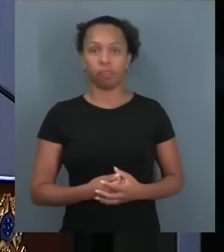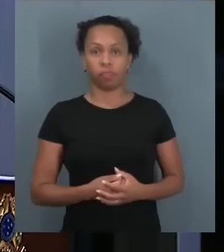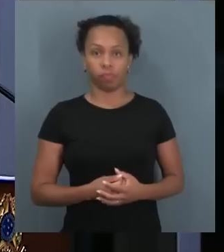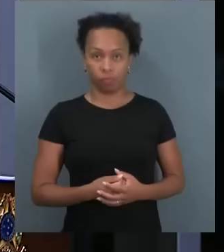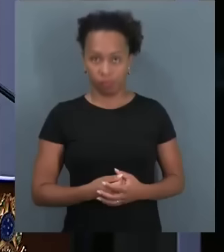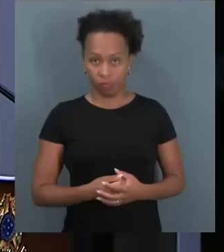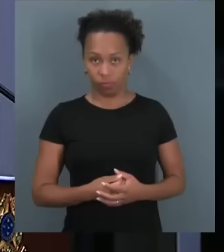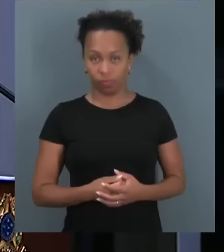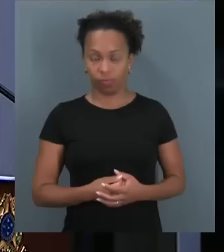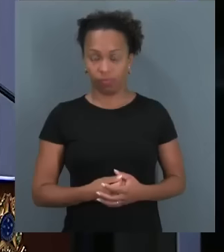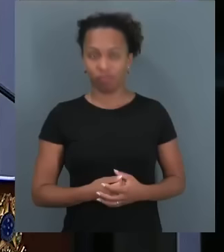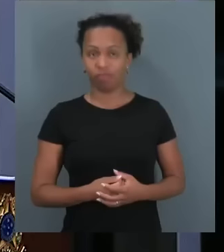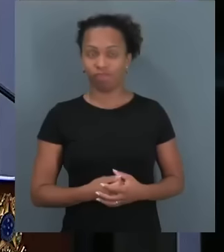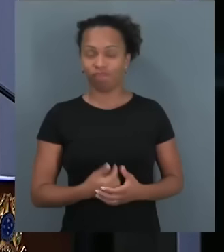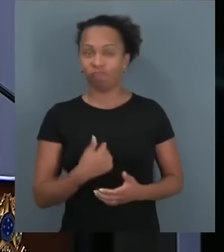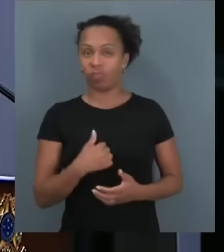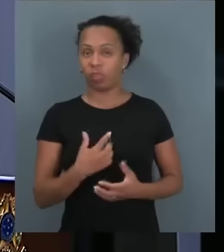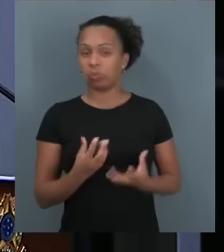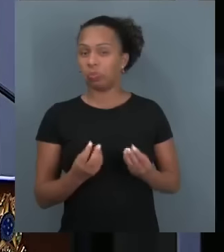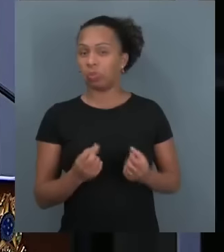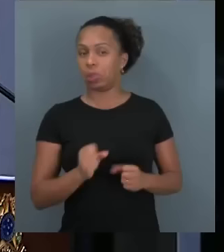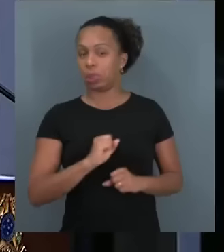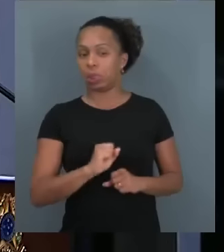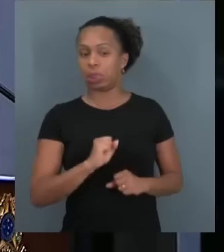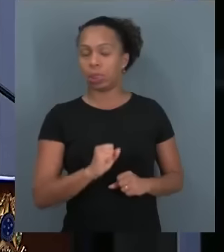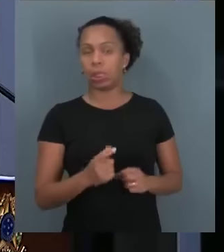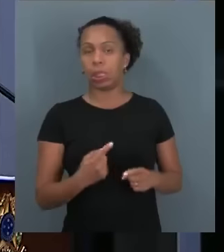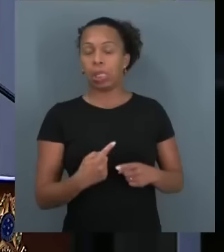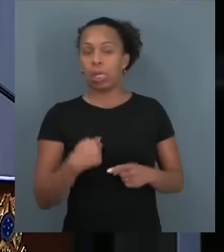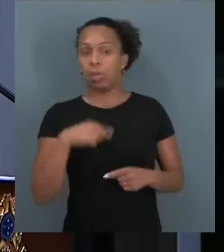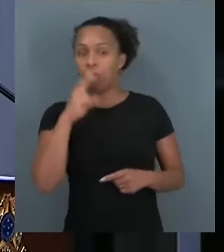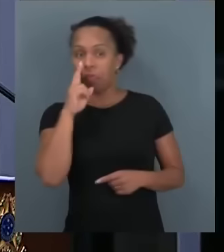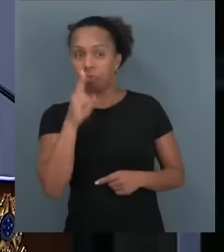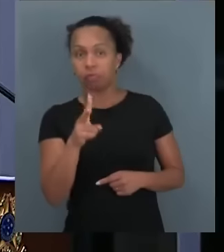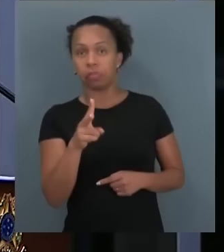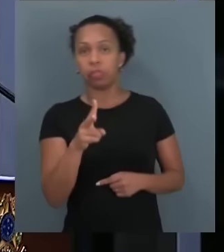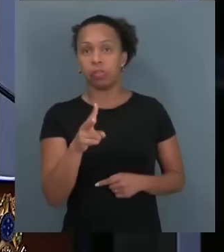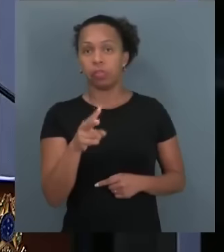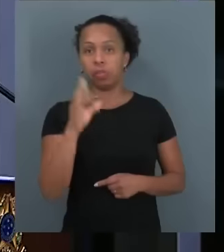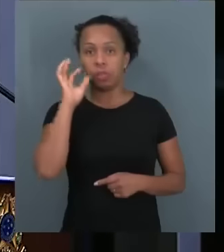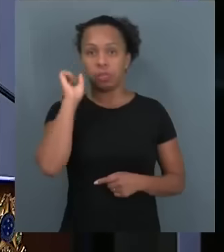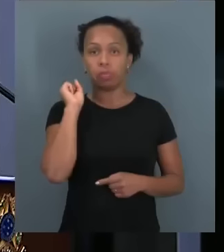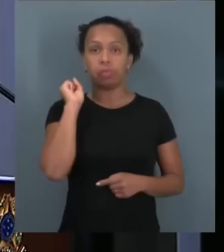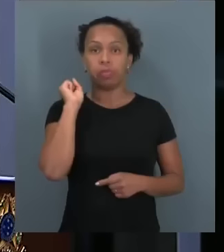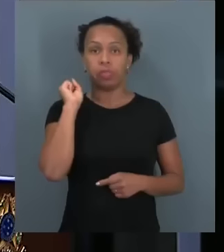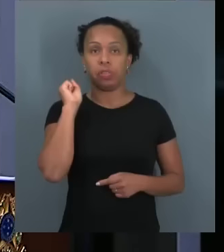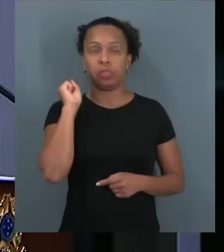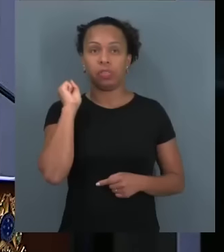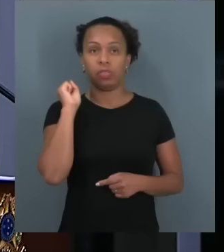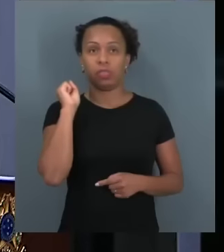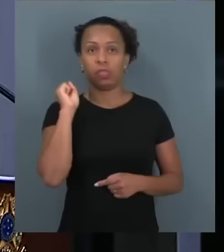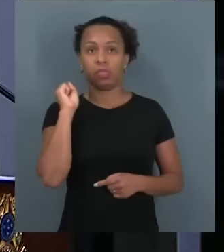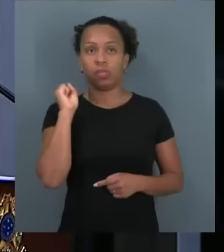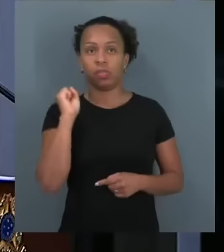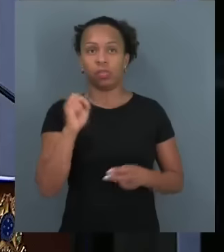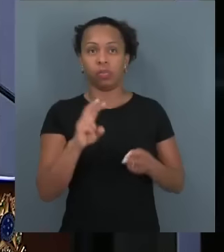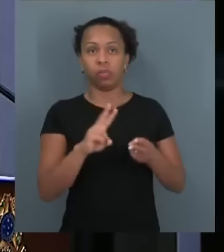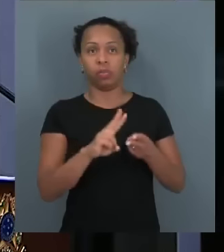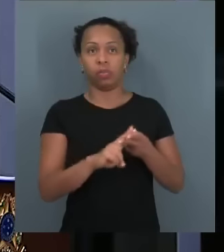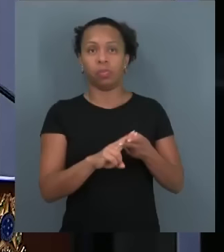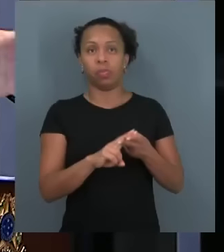e eu confesso que fiquei muito indignado com o que eu vi e ouvi do preso